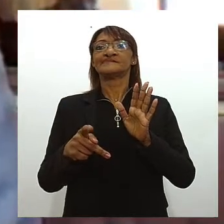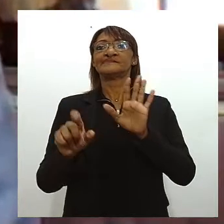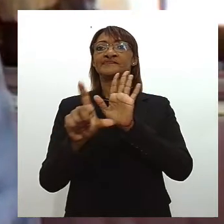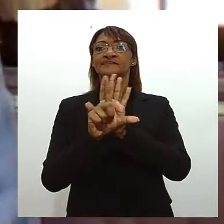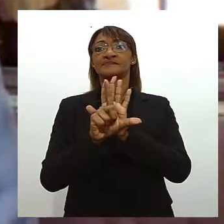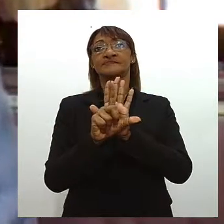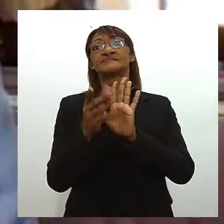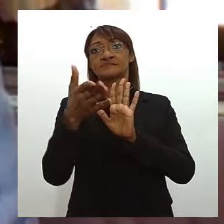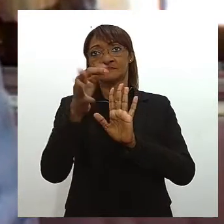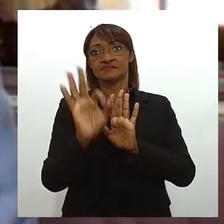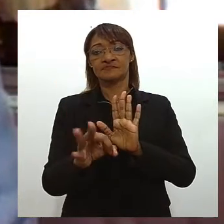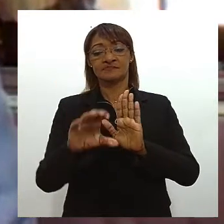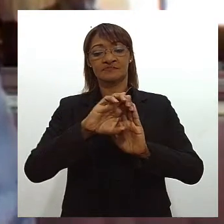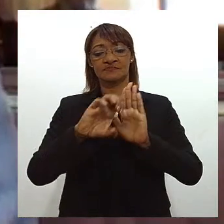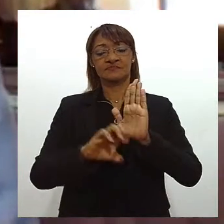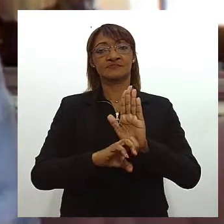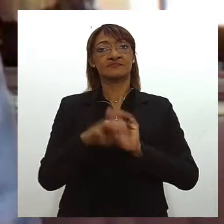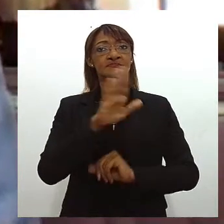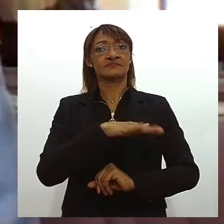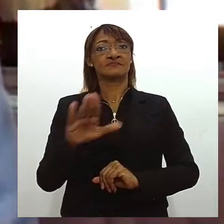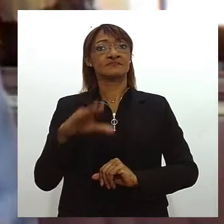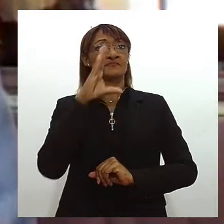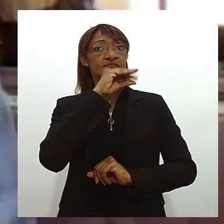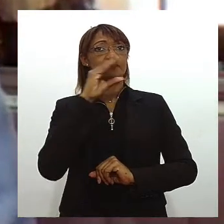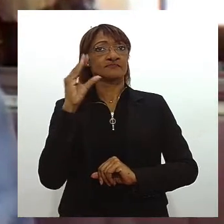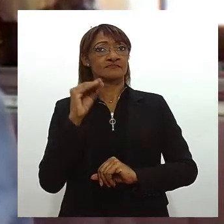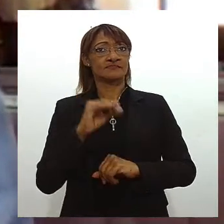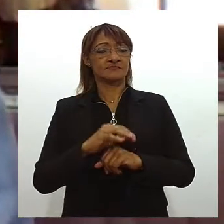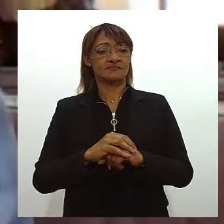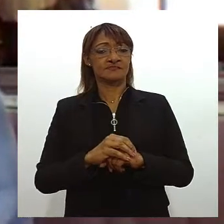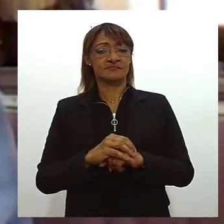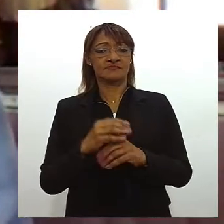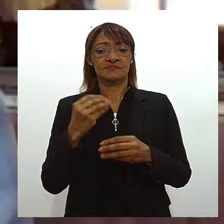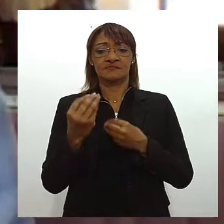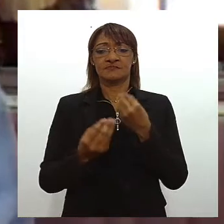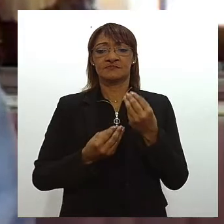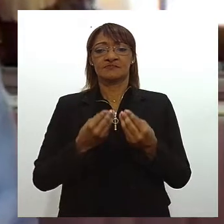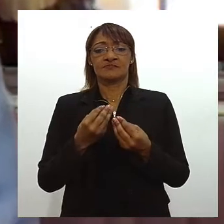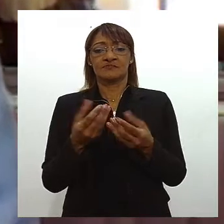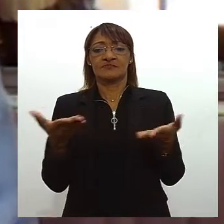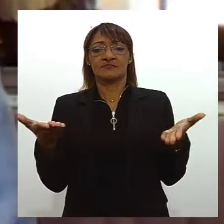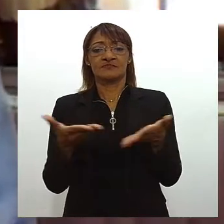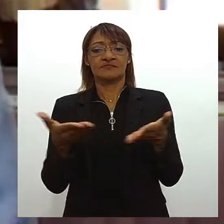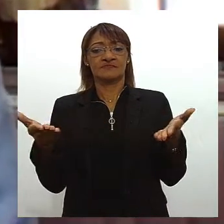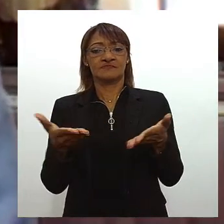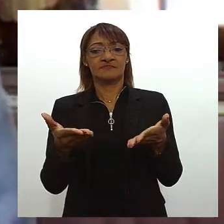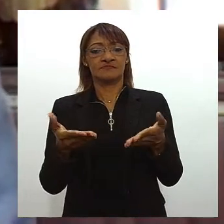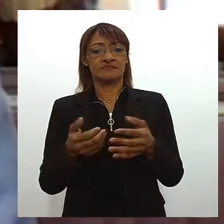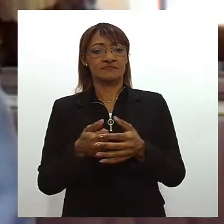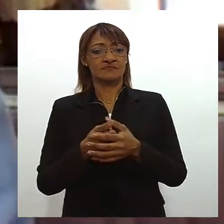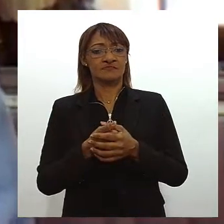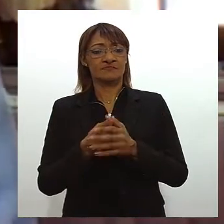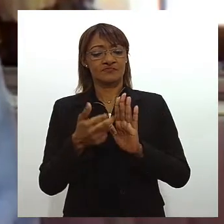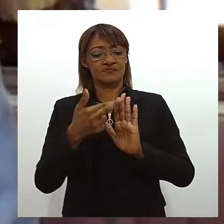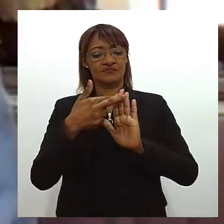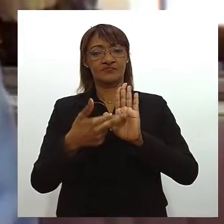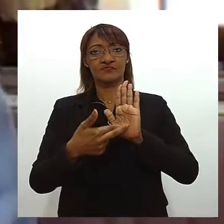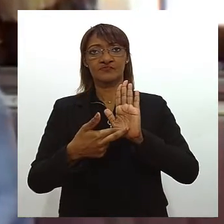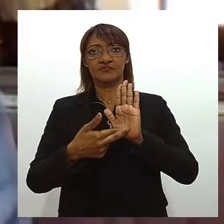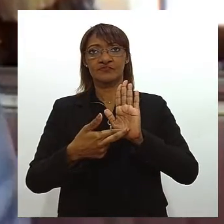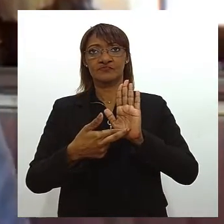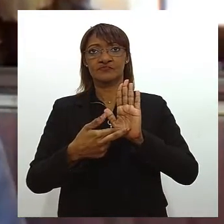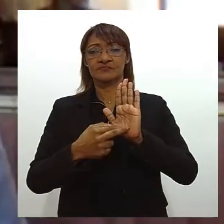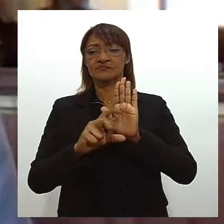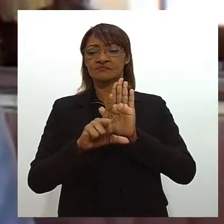né? O Estatuto da Criança e do Adolescente se consolida como uma norma, uma legislação